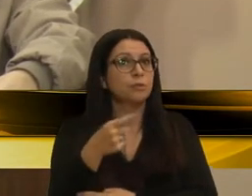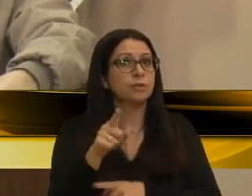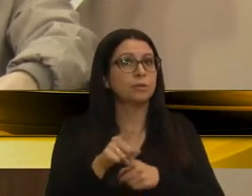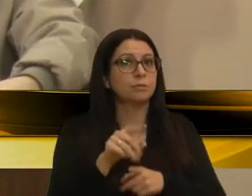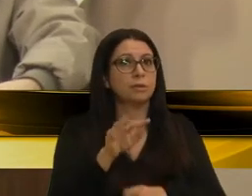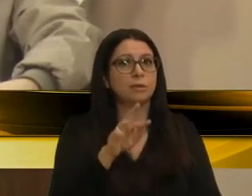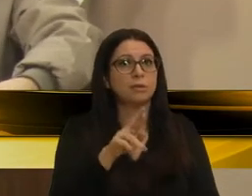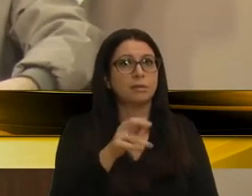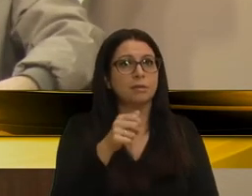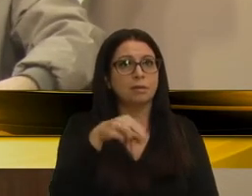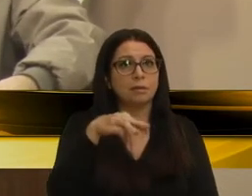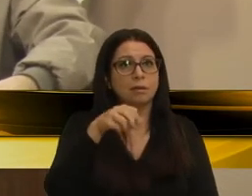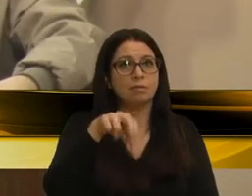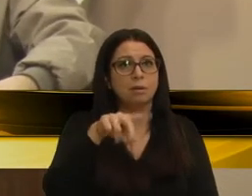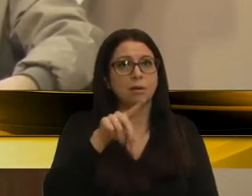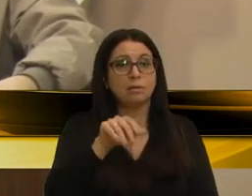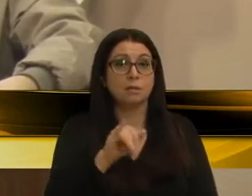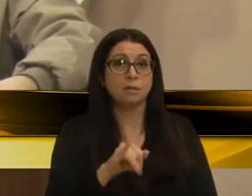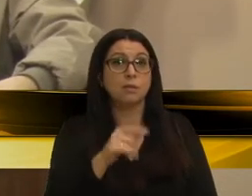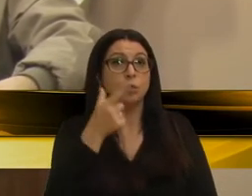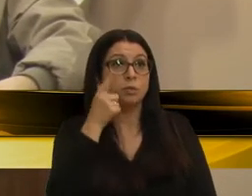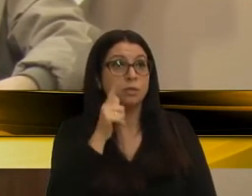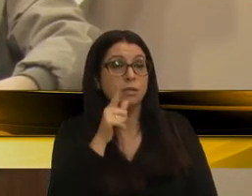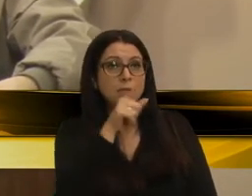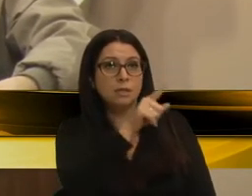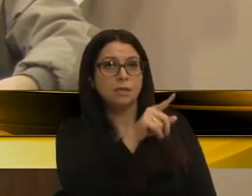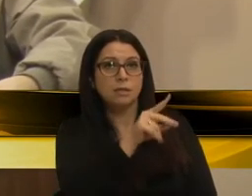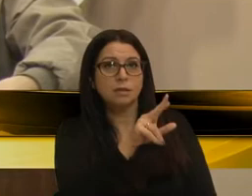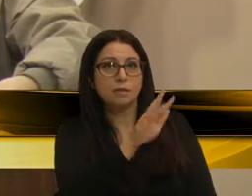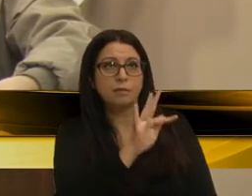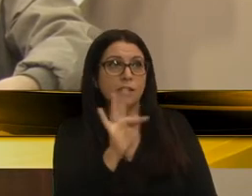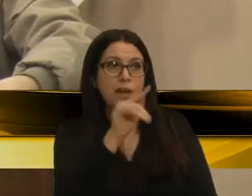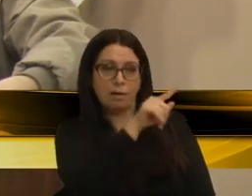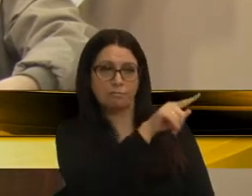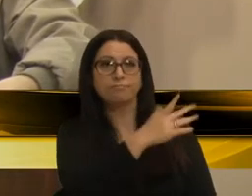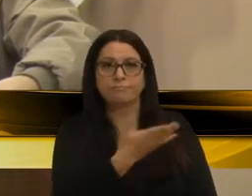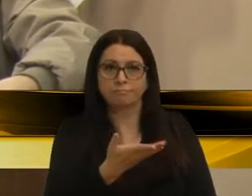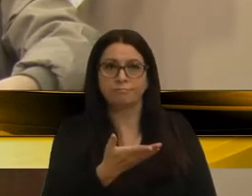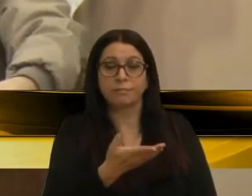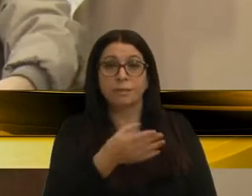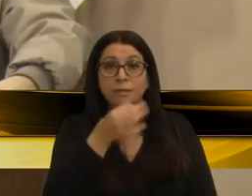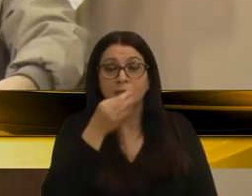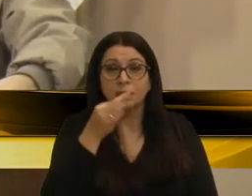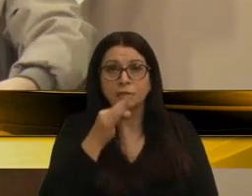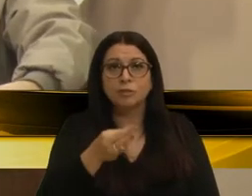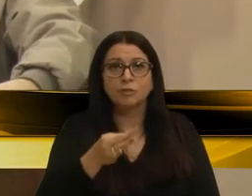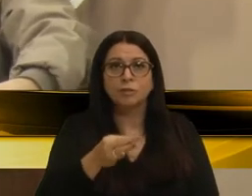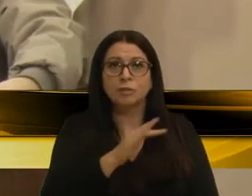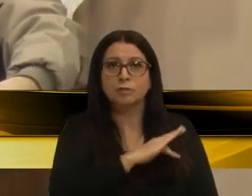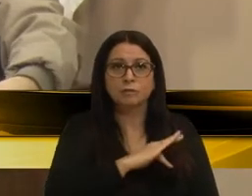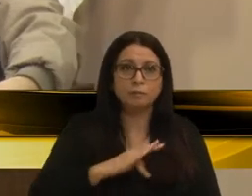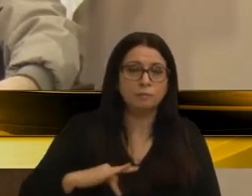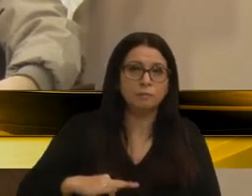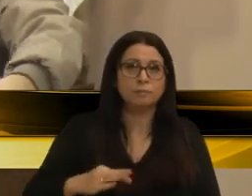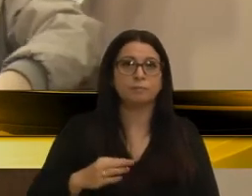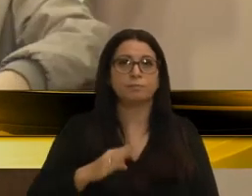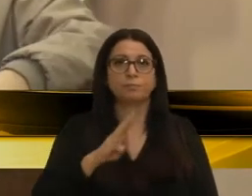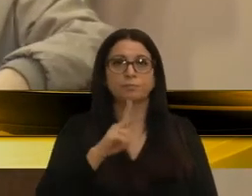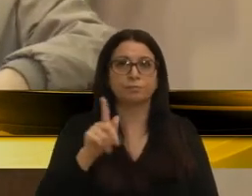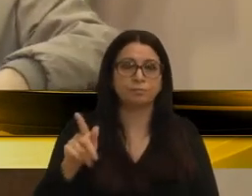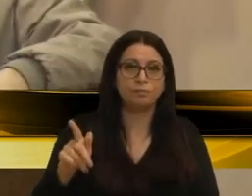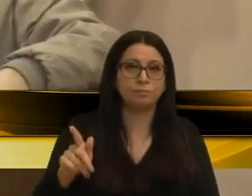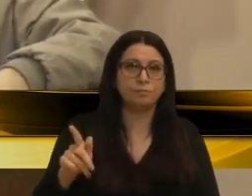Tramandaí foi a última cidade a conseguir um campus na Universidade Federal. Mas Caxias do Sul, Farroupilha,